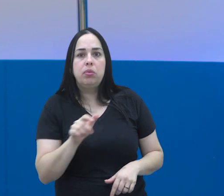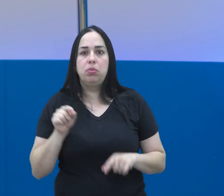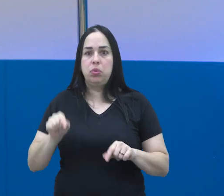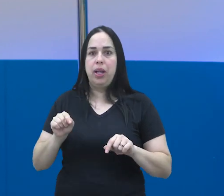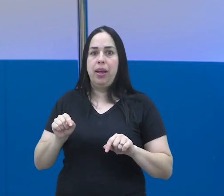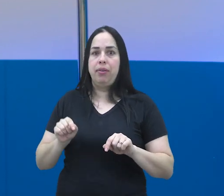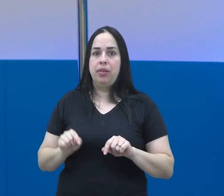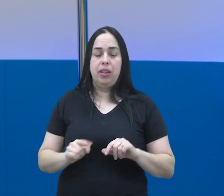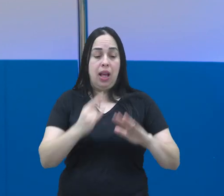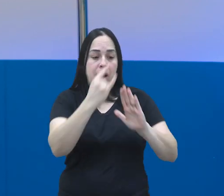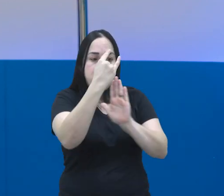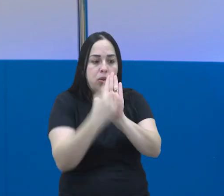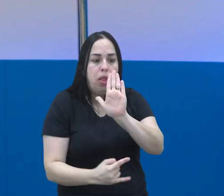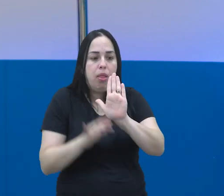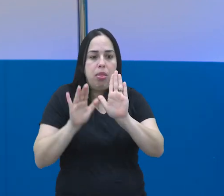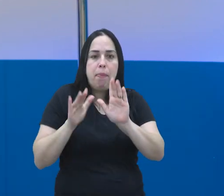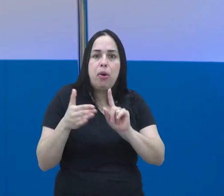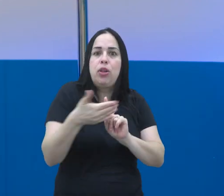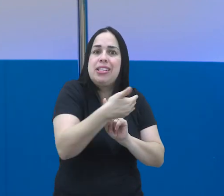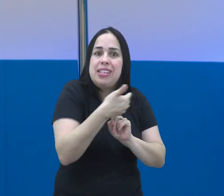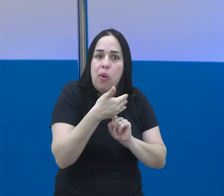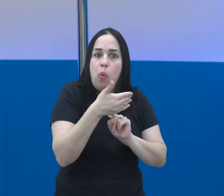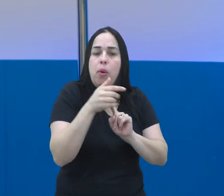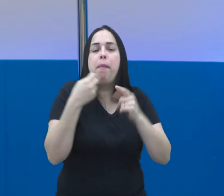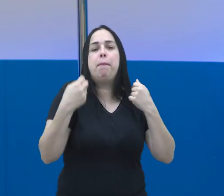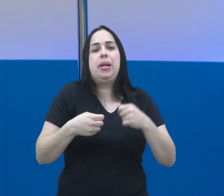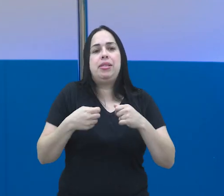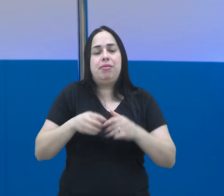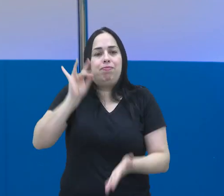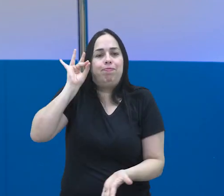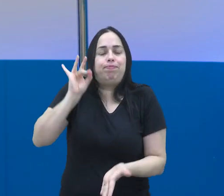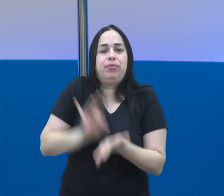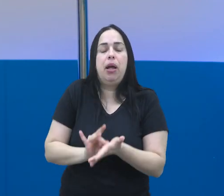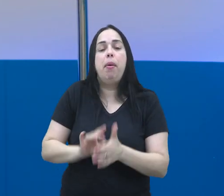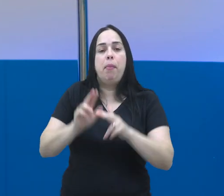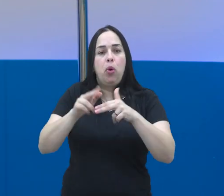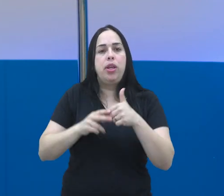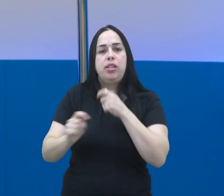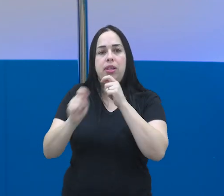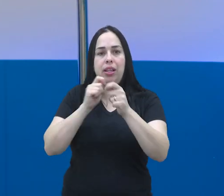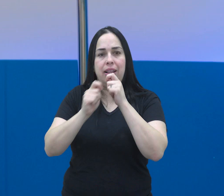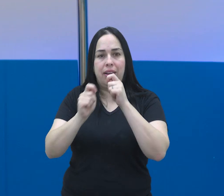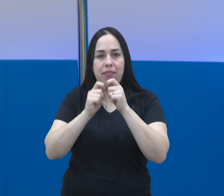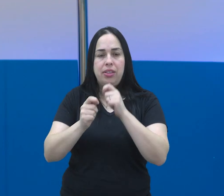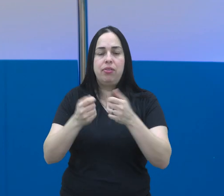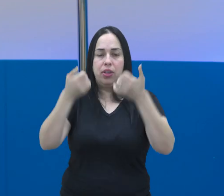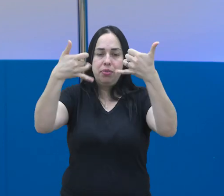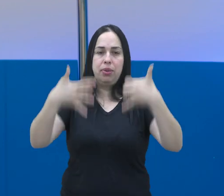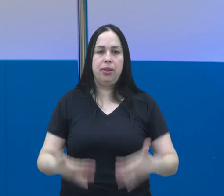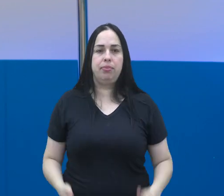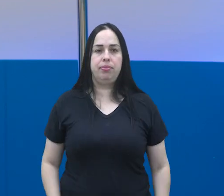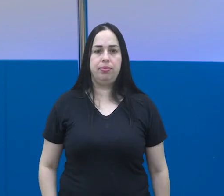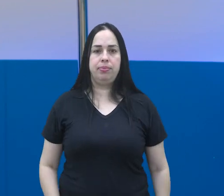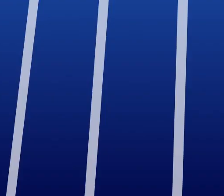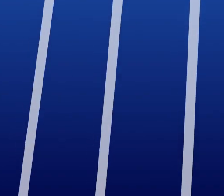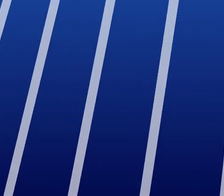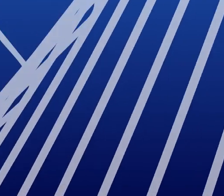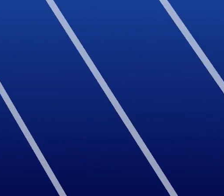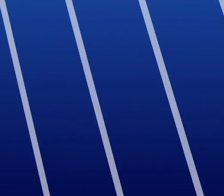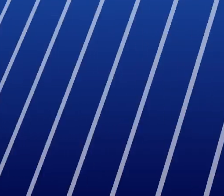maior eficácia das medidas protetivas. E o Paulo Ricardo traz esse tema no Boletim Entrevista de hoje.